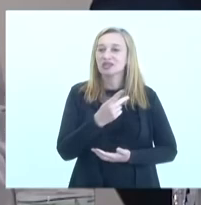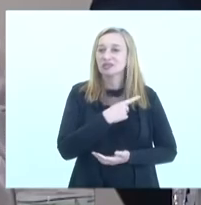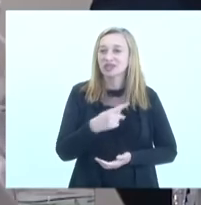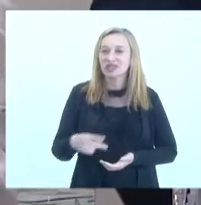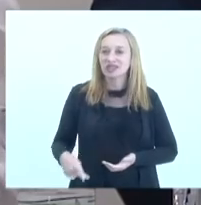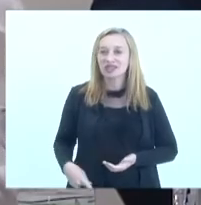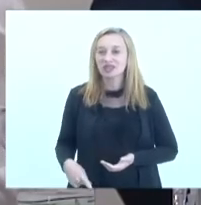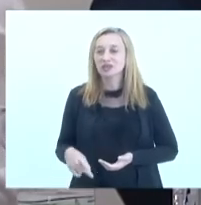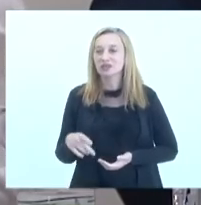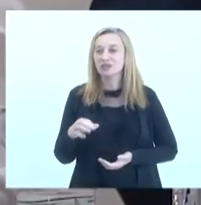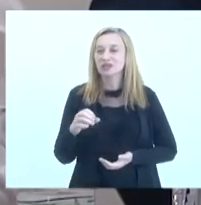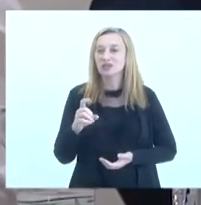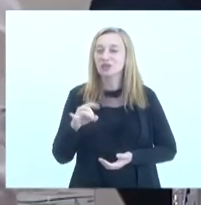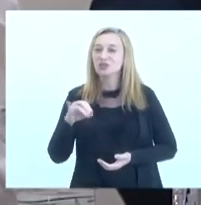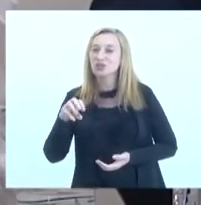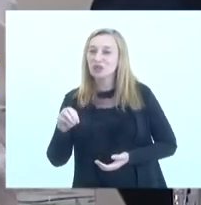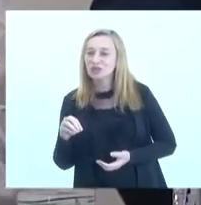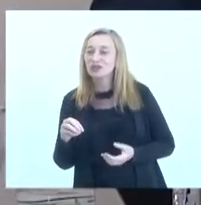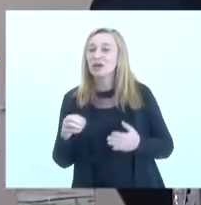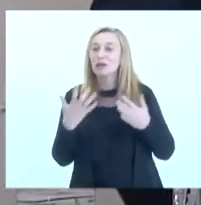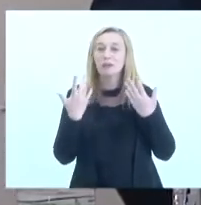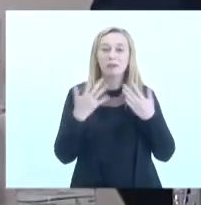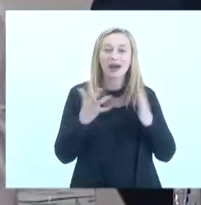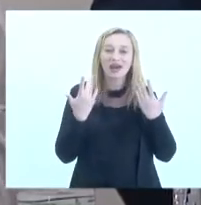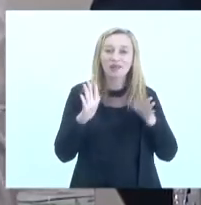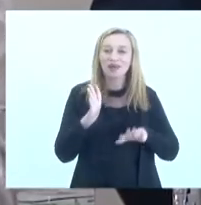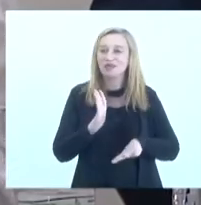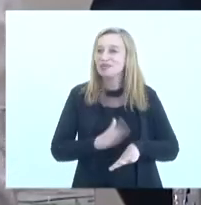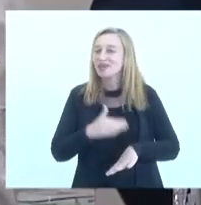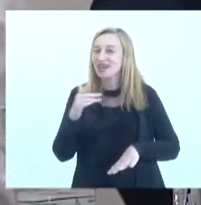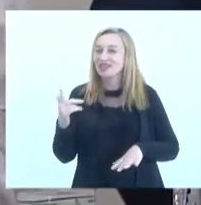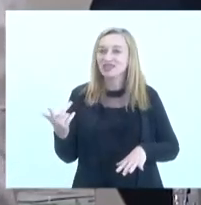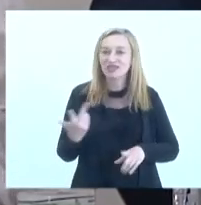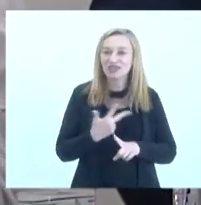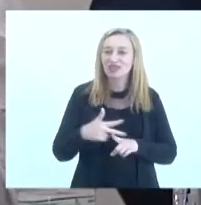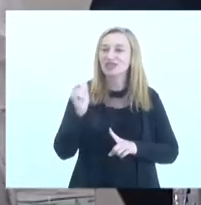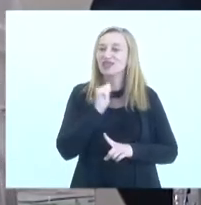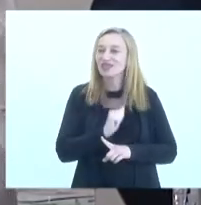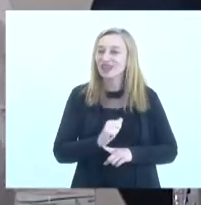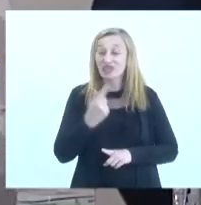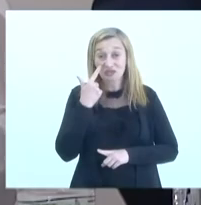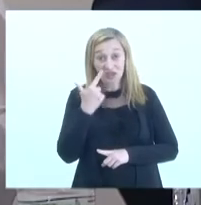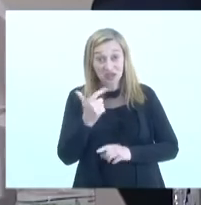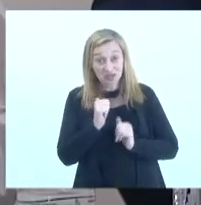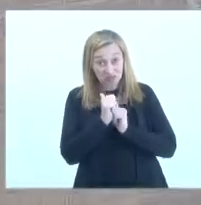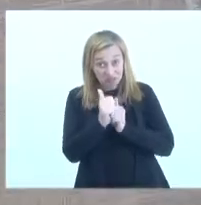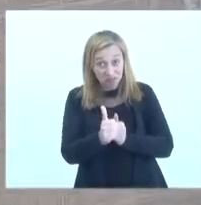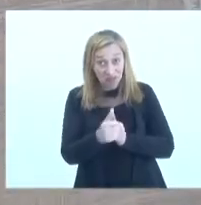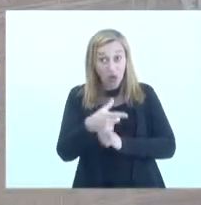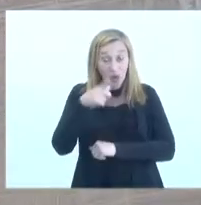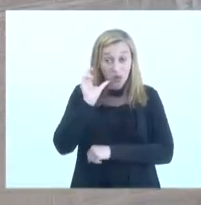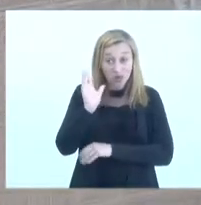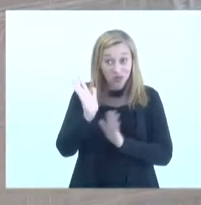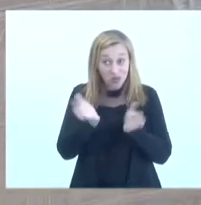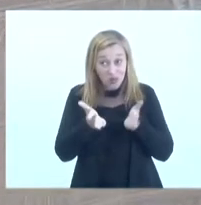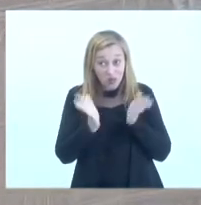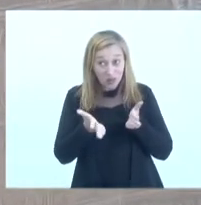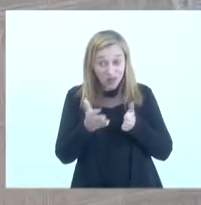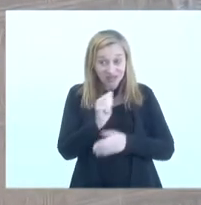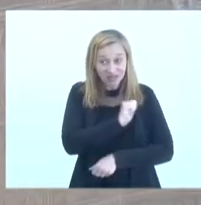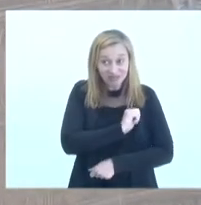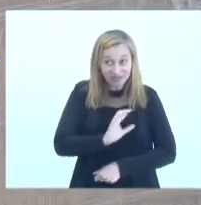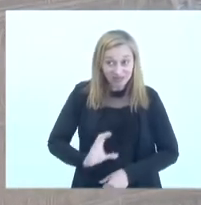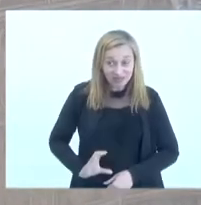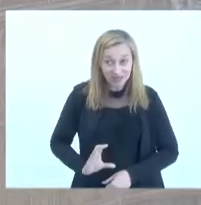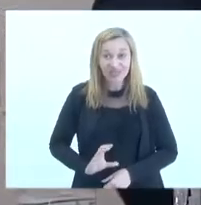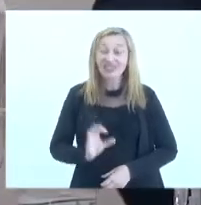nosso consórcio. Parabéns por mais essa conquista. Eu tenho acompanhado aí ontem e hoje o André.